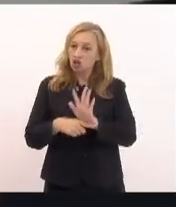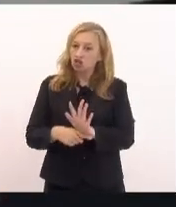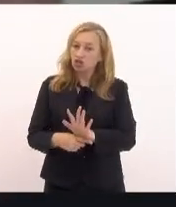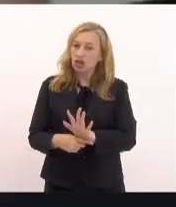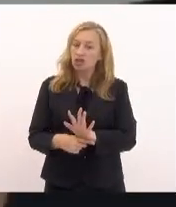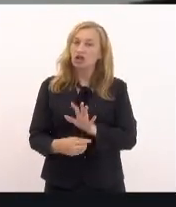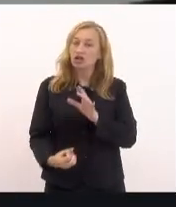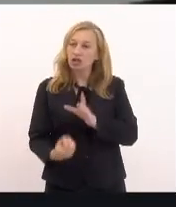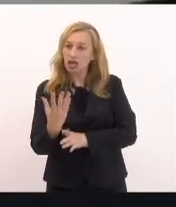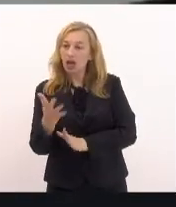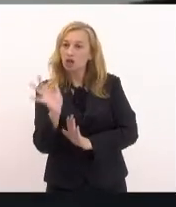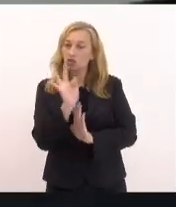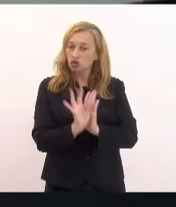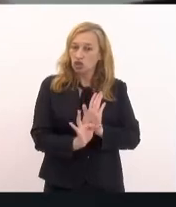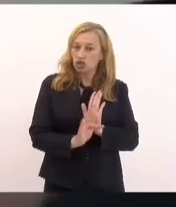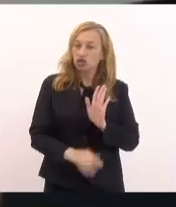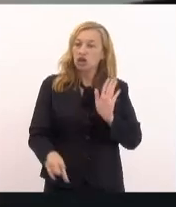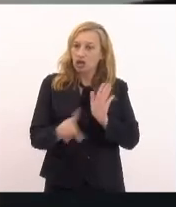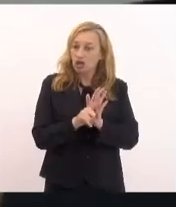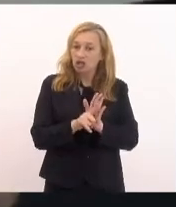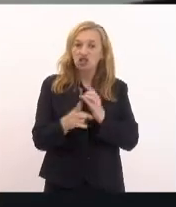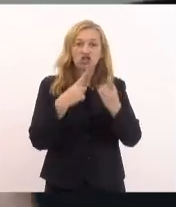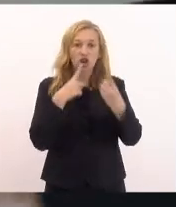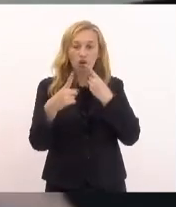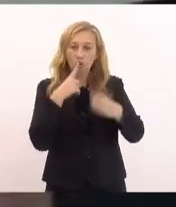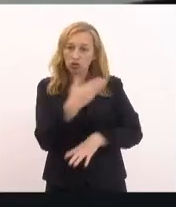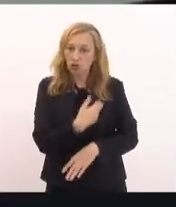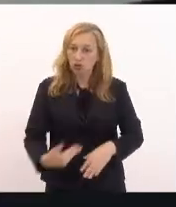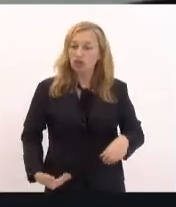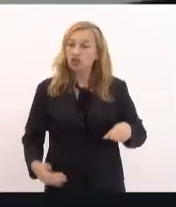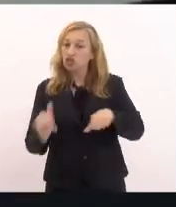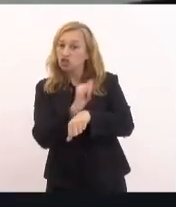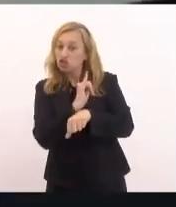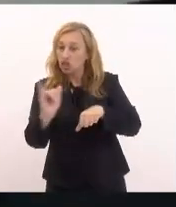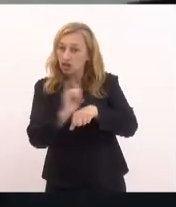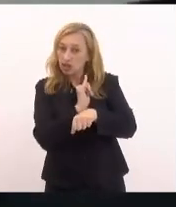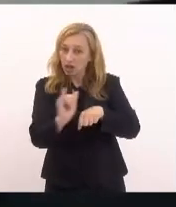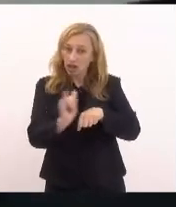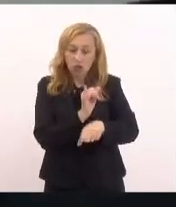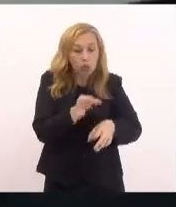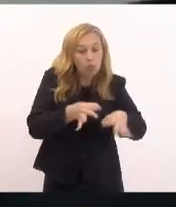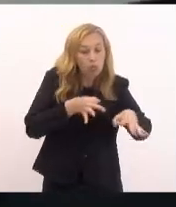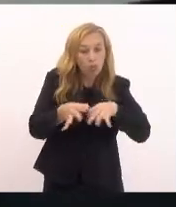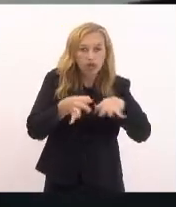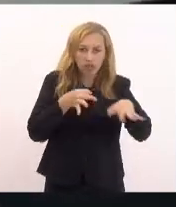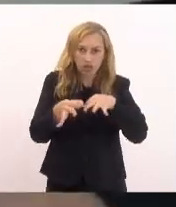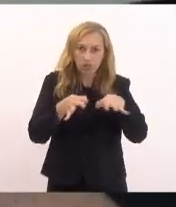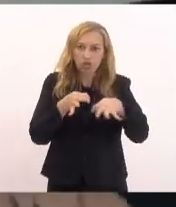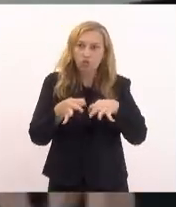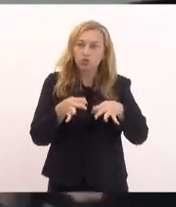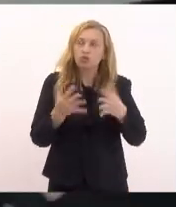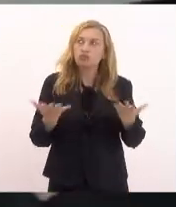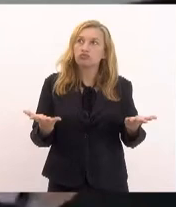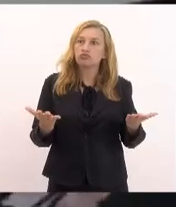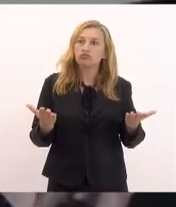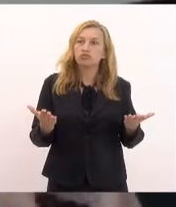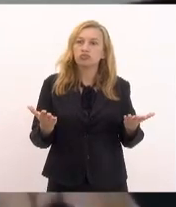leis, dialogando com o governo, alternativas para a questão do planejamento